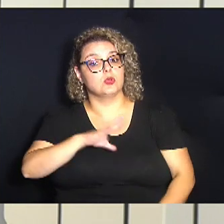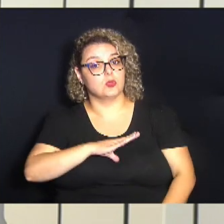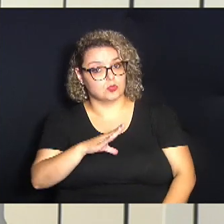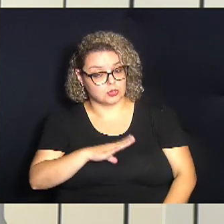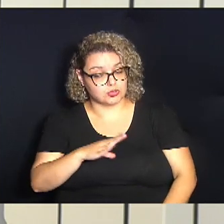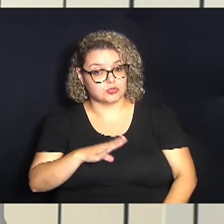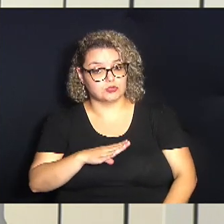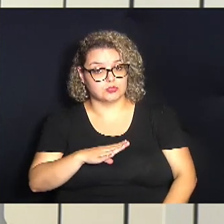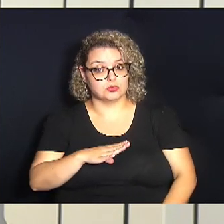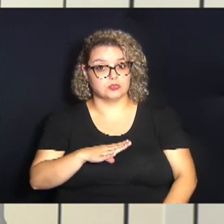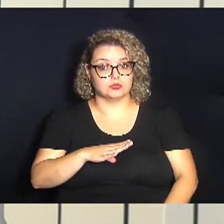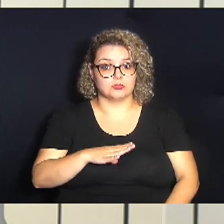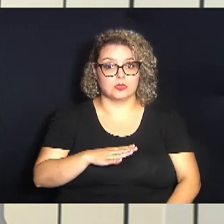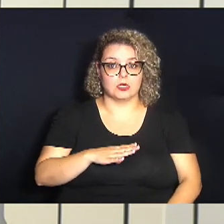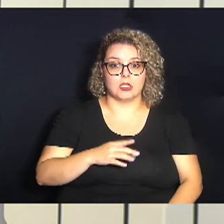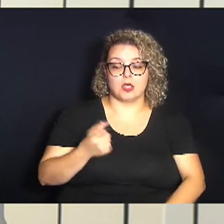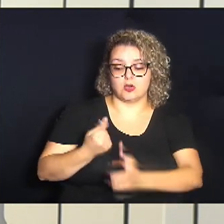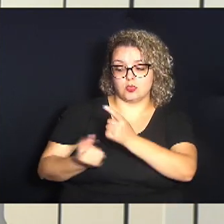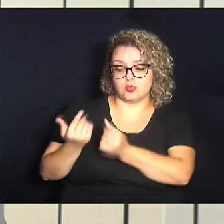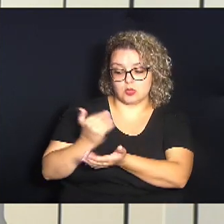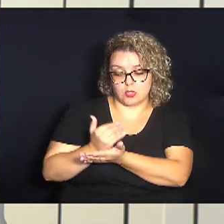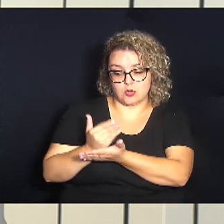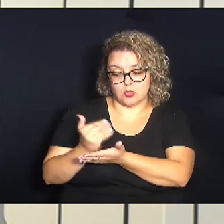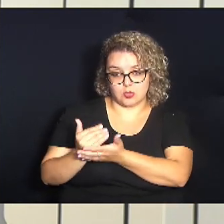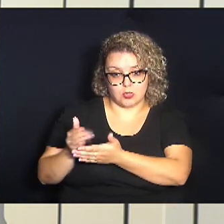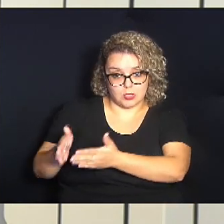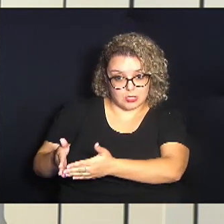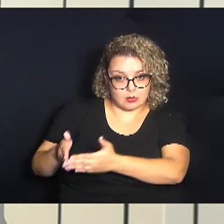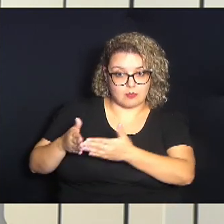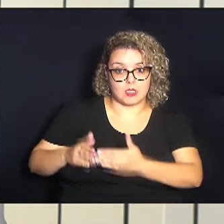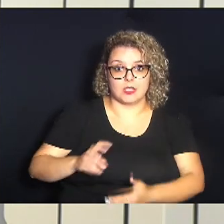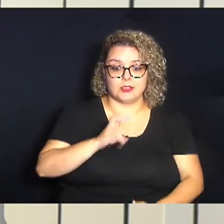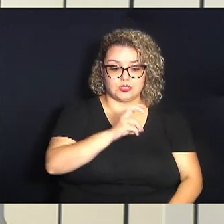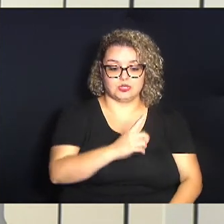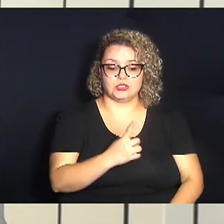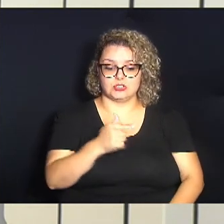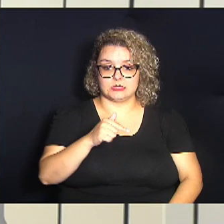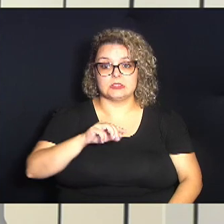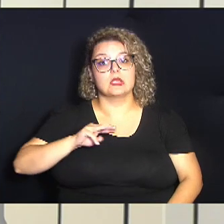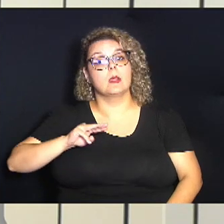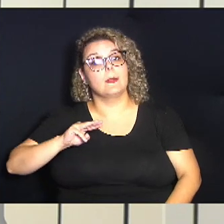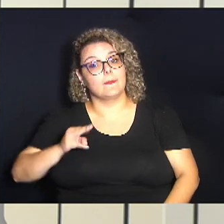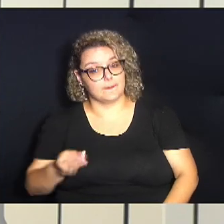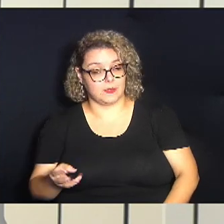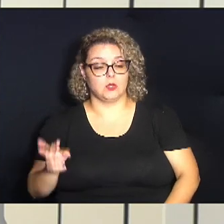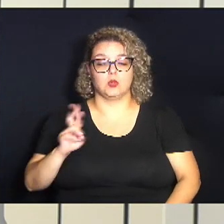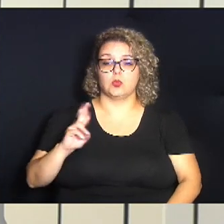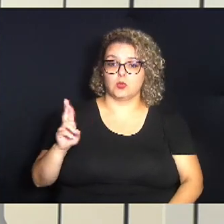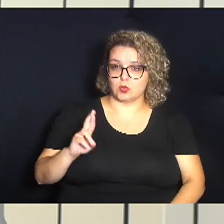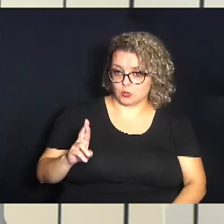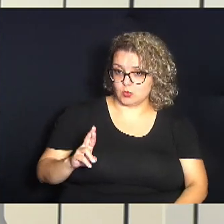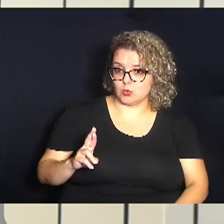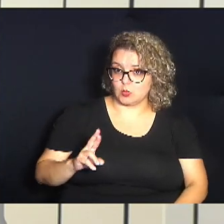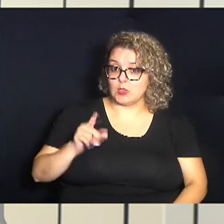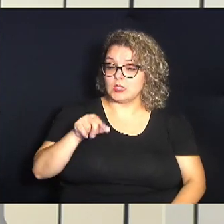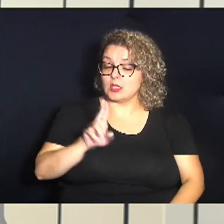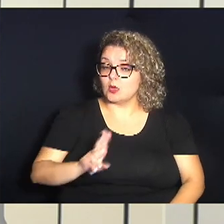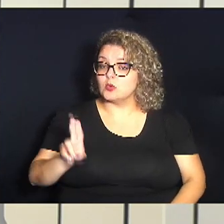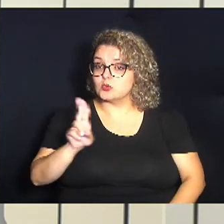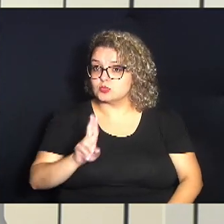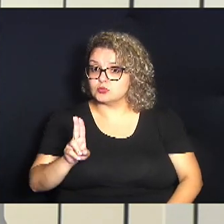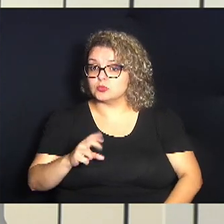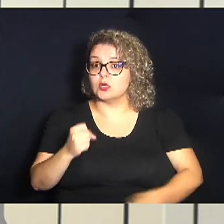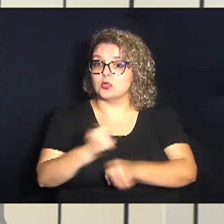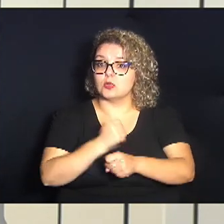a contrair um empréstimo de 517 milhões de reais, que será utilizado para